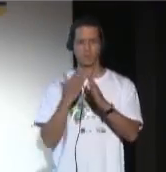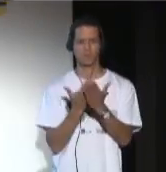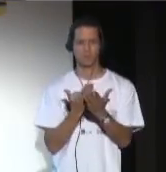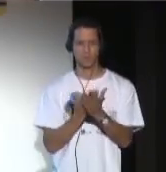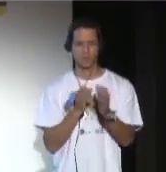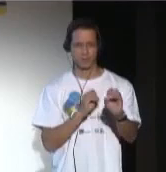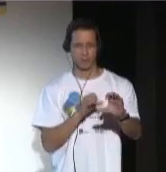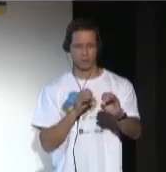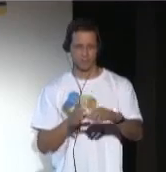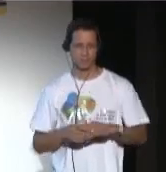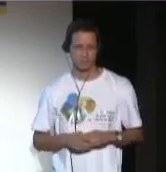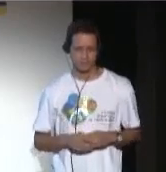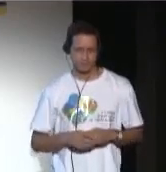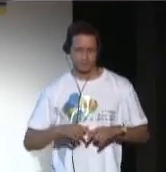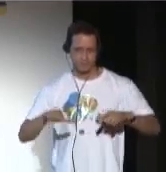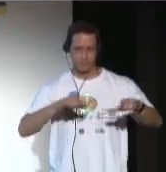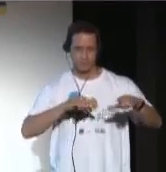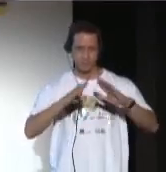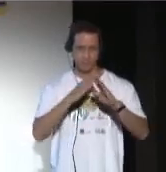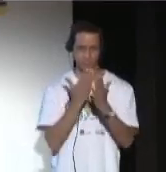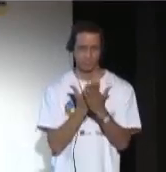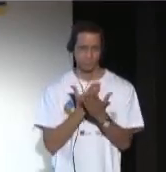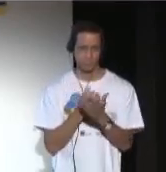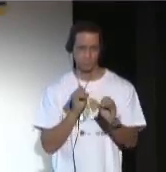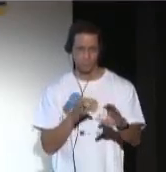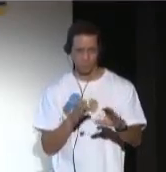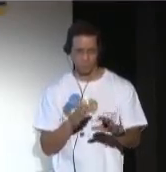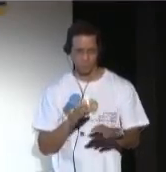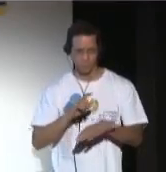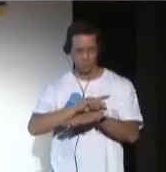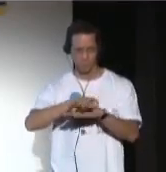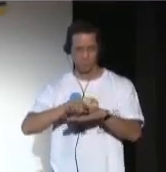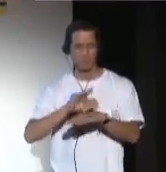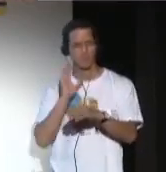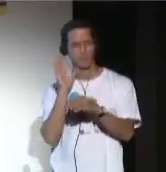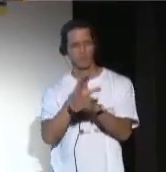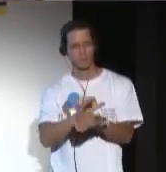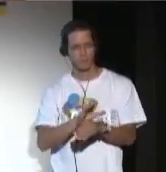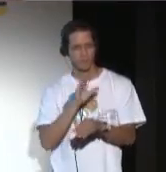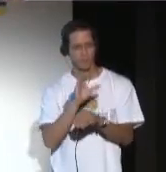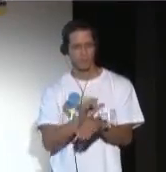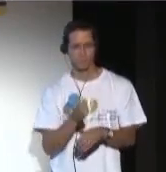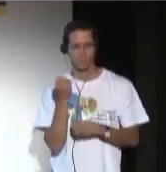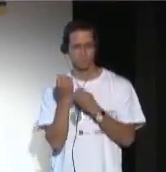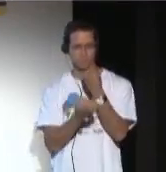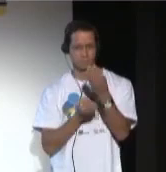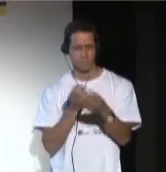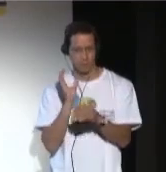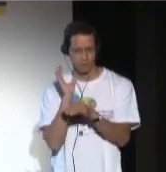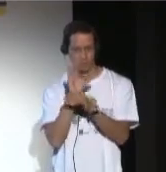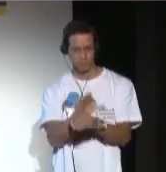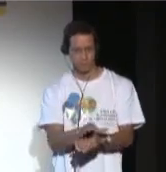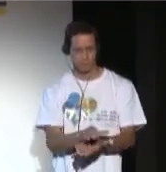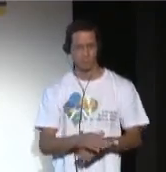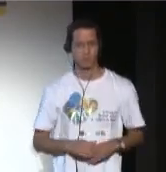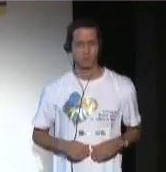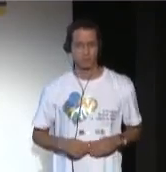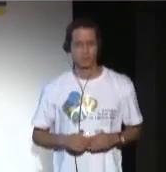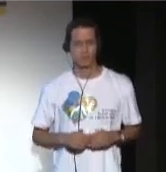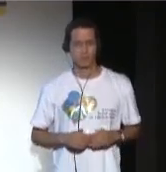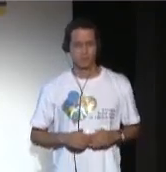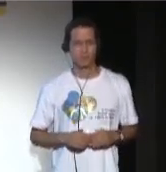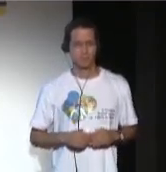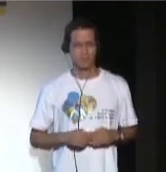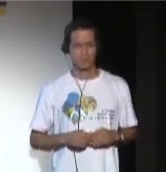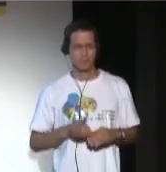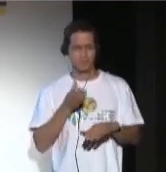Se vocês trabalharem numa escola onde a gestão te dá suporte, te apoia, te ajuda